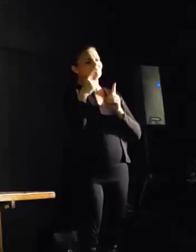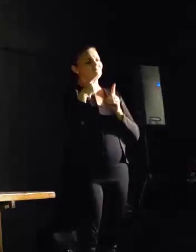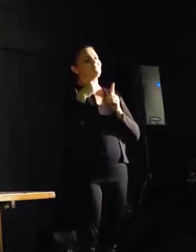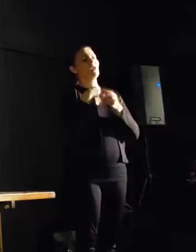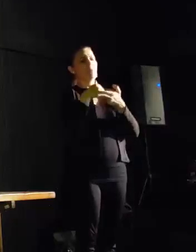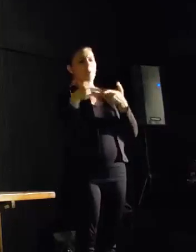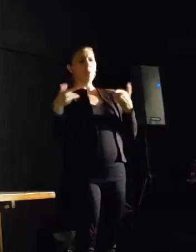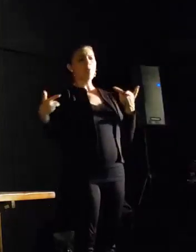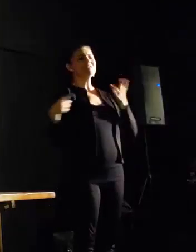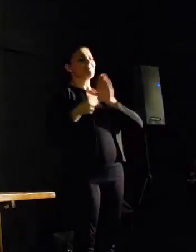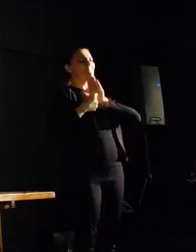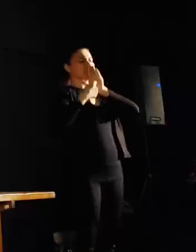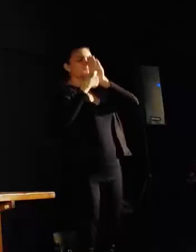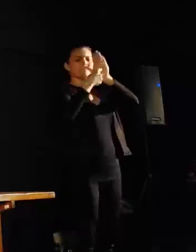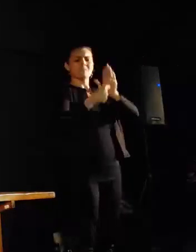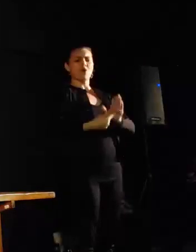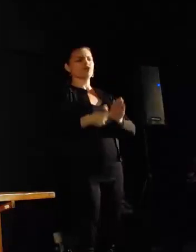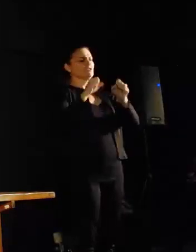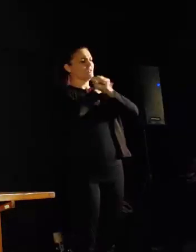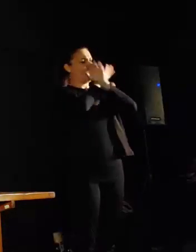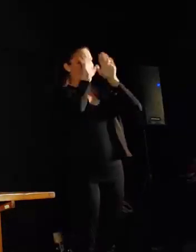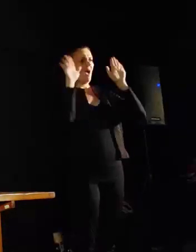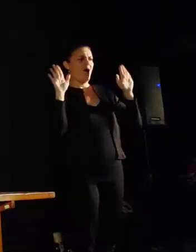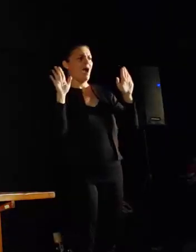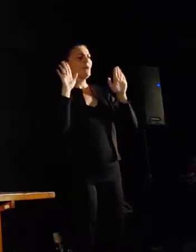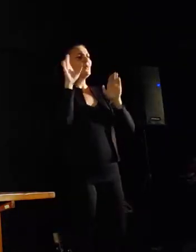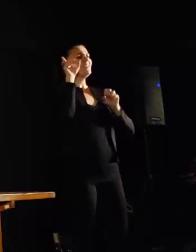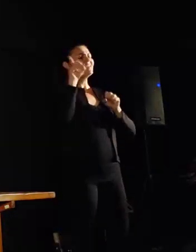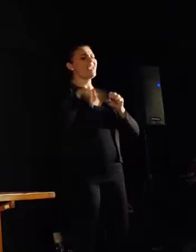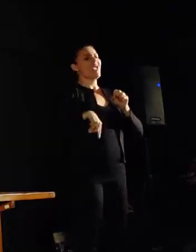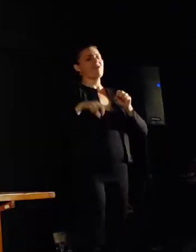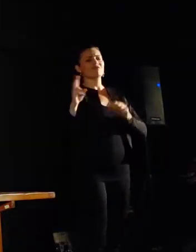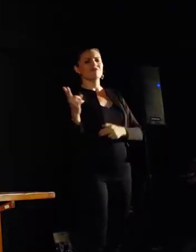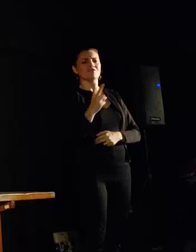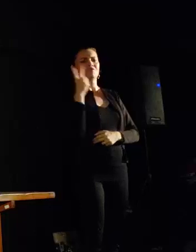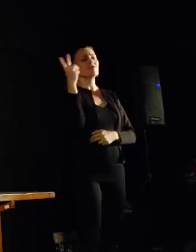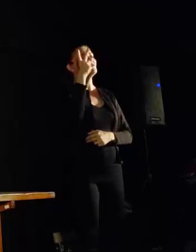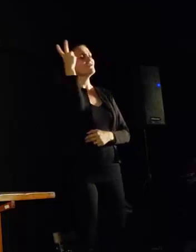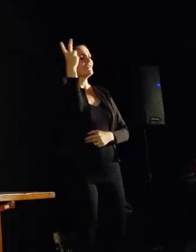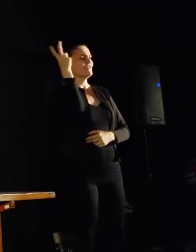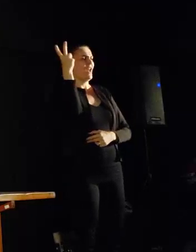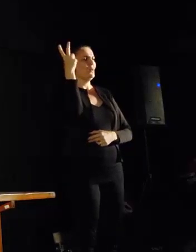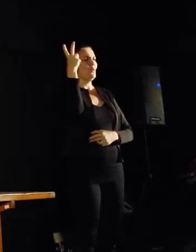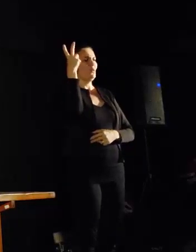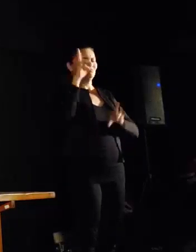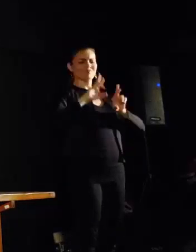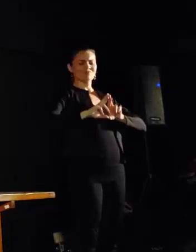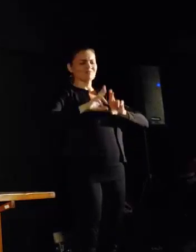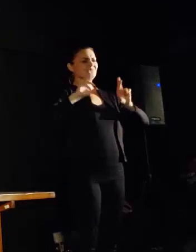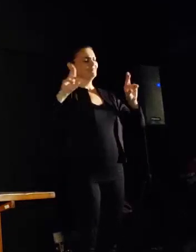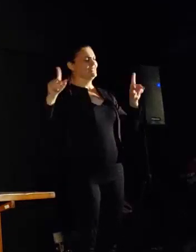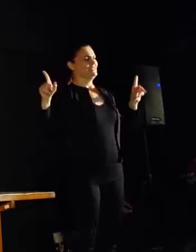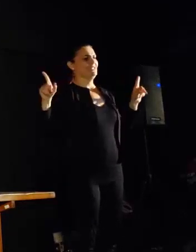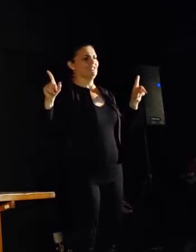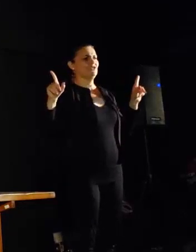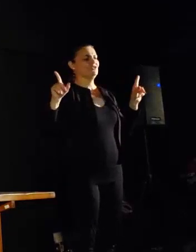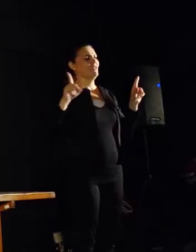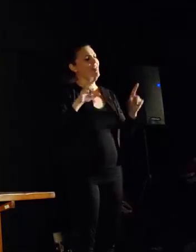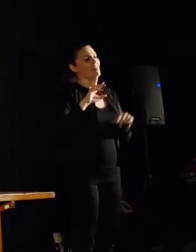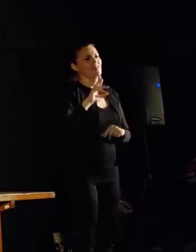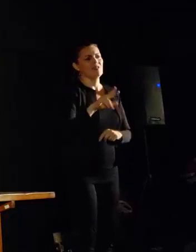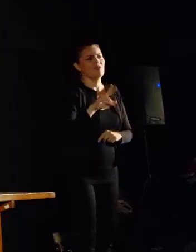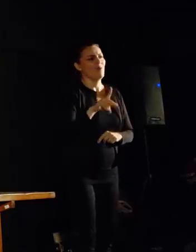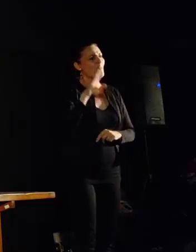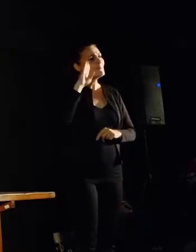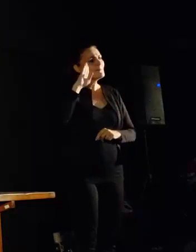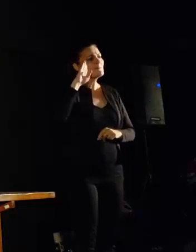explícita, que é esse jogo de valores. Ele não é a capa do processo